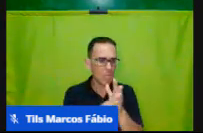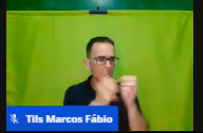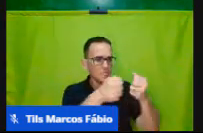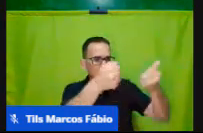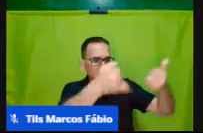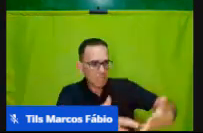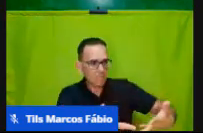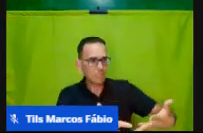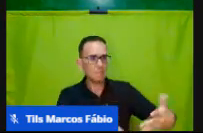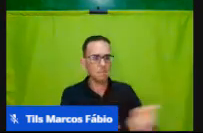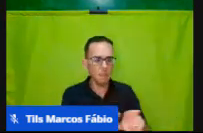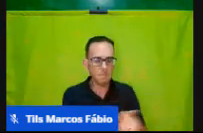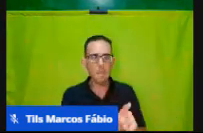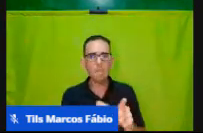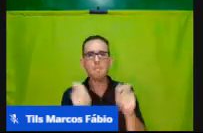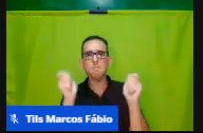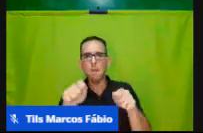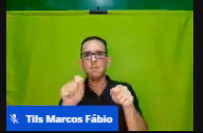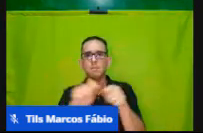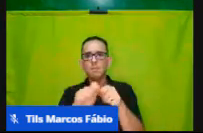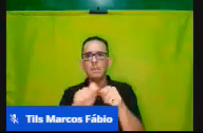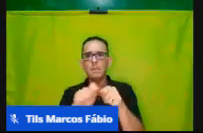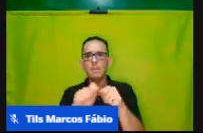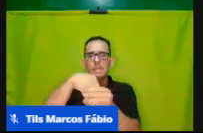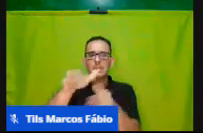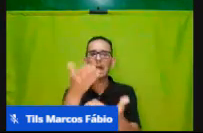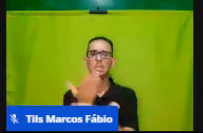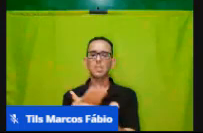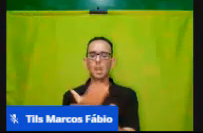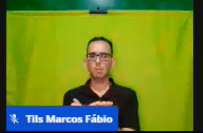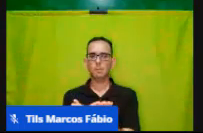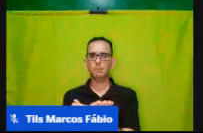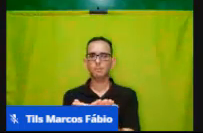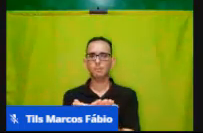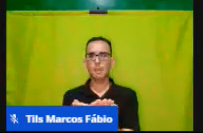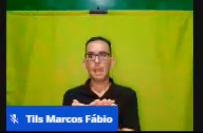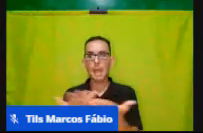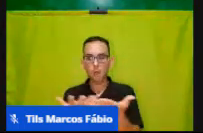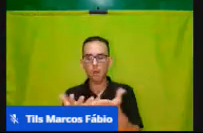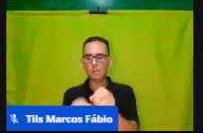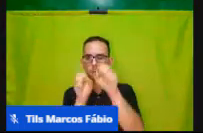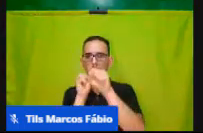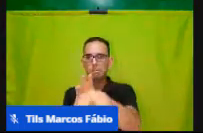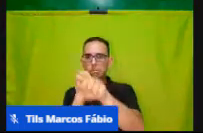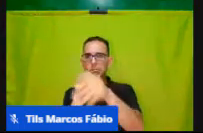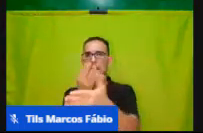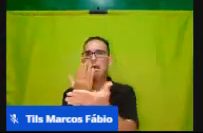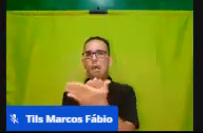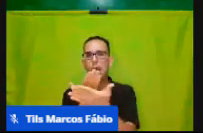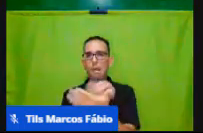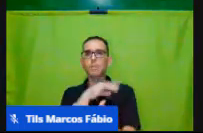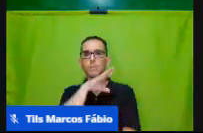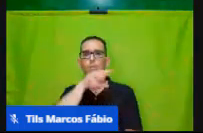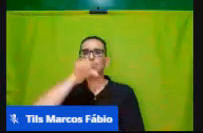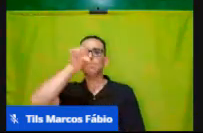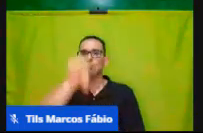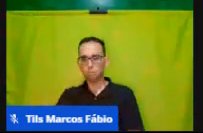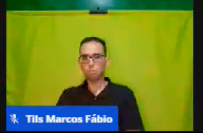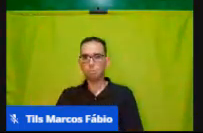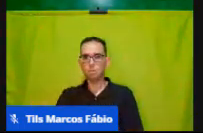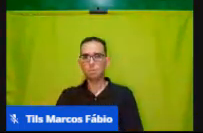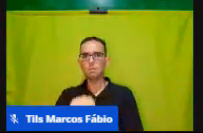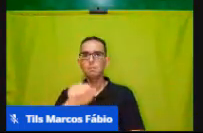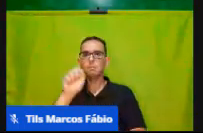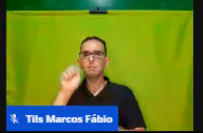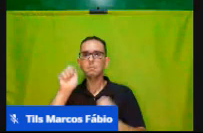trabalhando com essa parte do compasso em sala, né? Então, para dar aula foi meio complicado, assim, né? Principalmente a